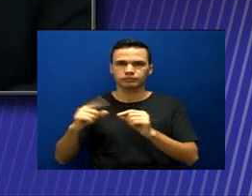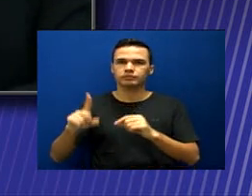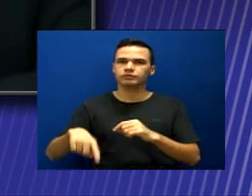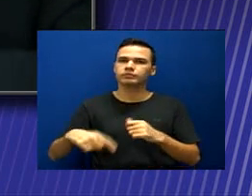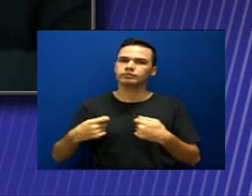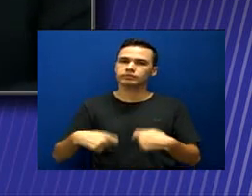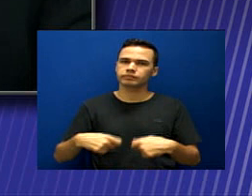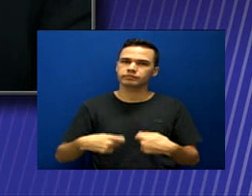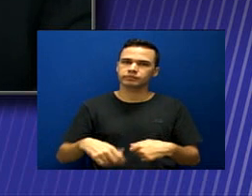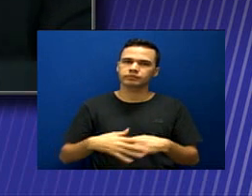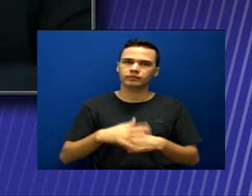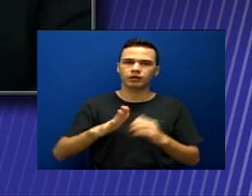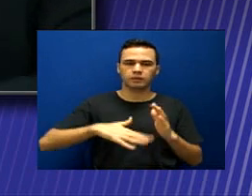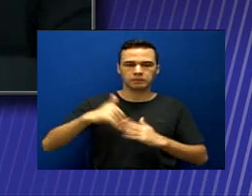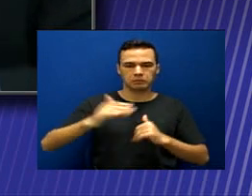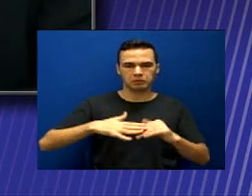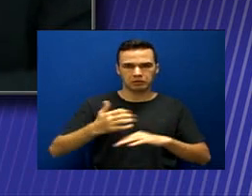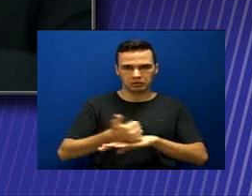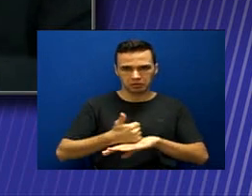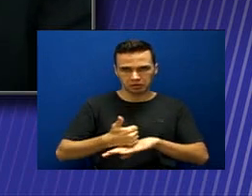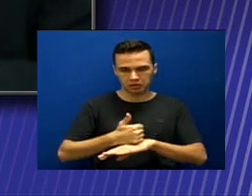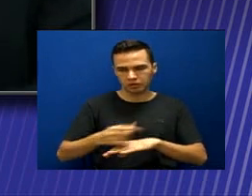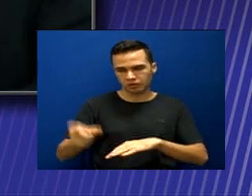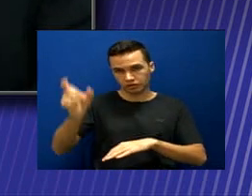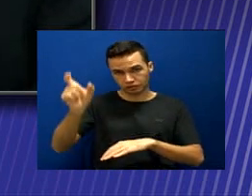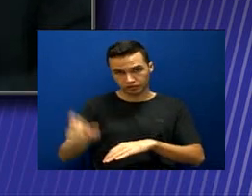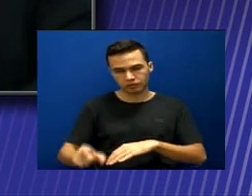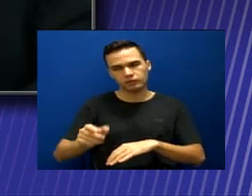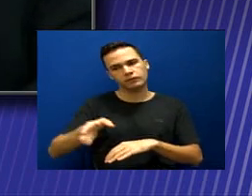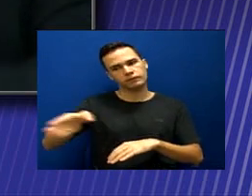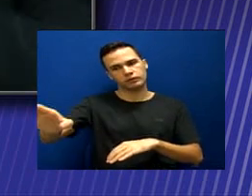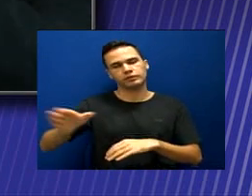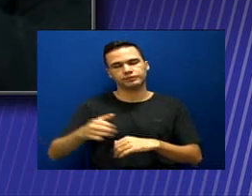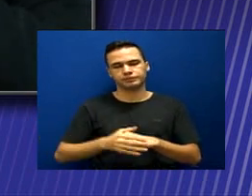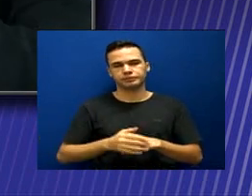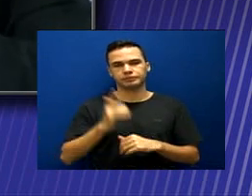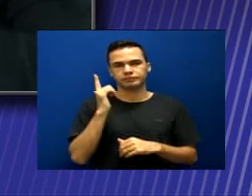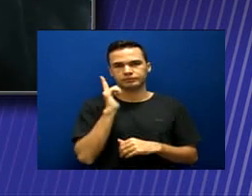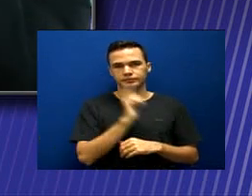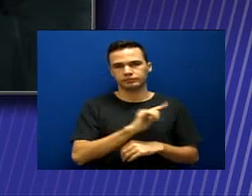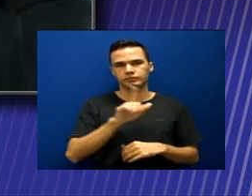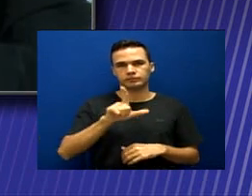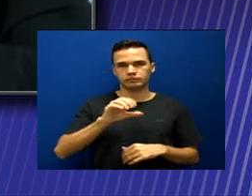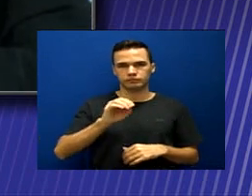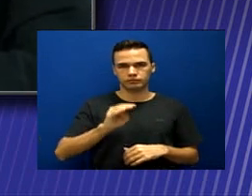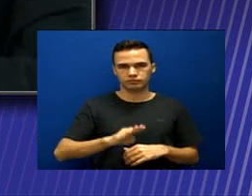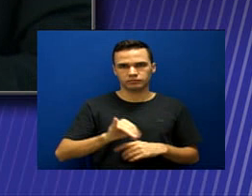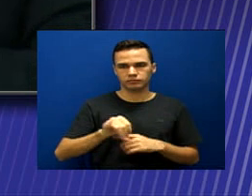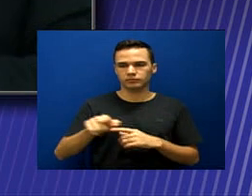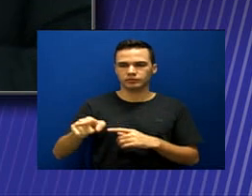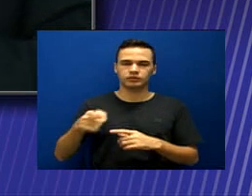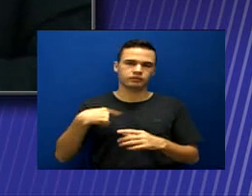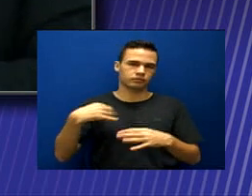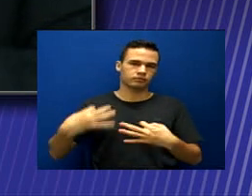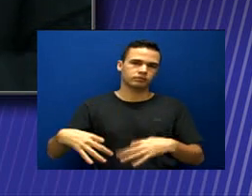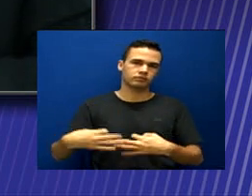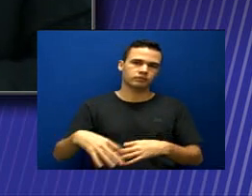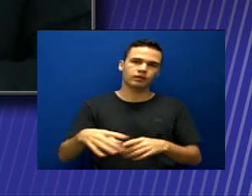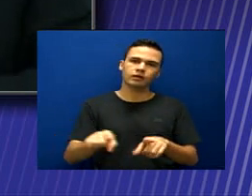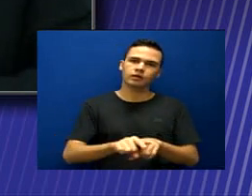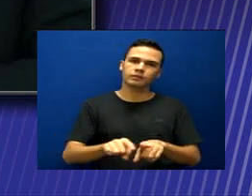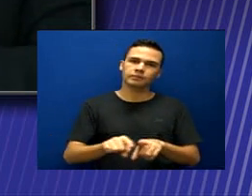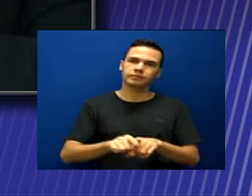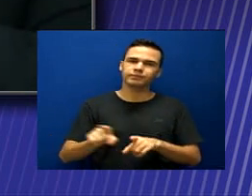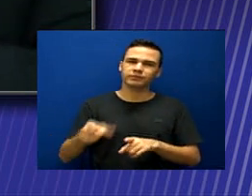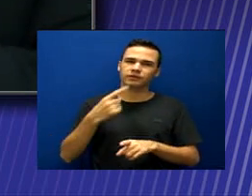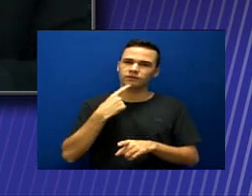nós temos que profissionalizar pessoas capacitadas para que possa fazer esse lobby. Digo lobby de maneira positiva. E pelo que ele nos indicou e